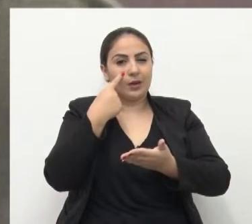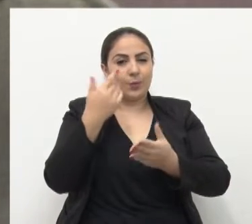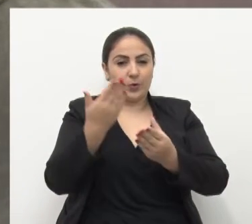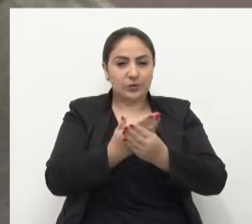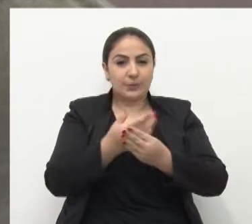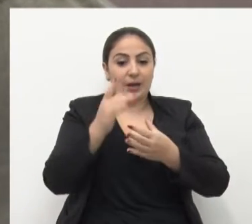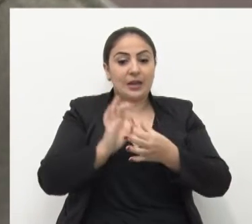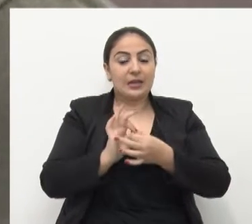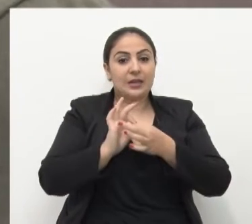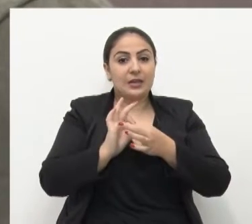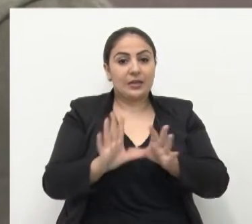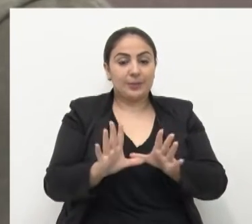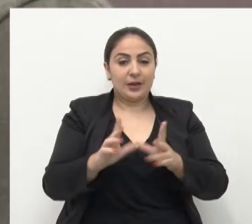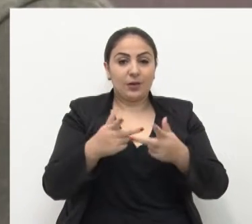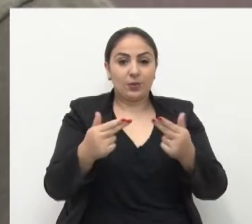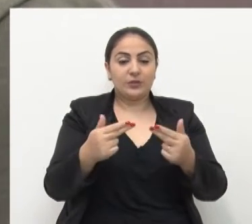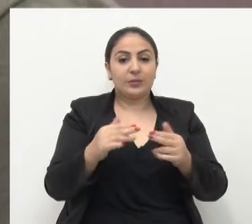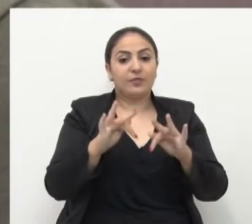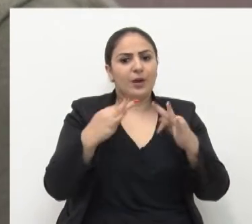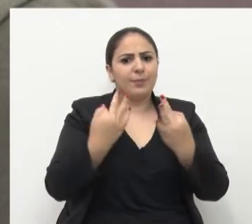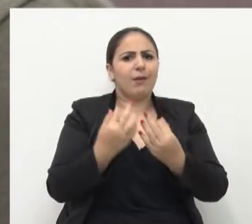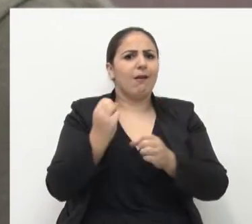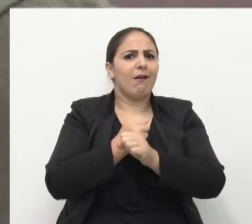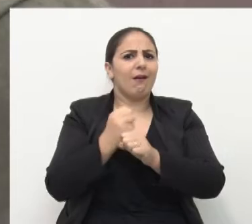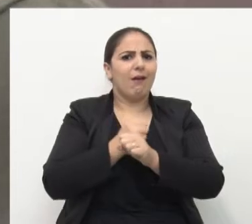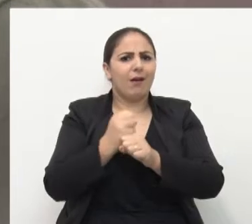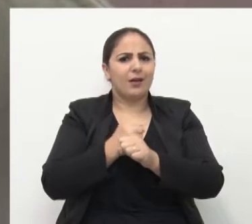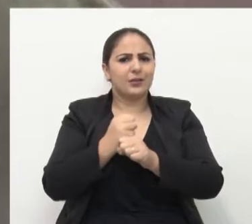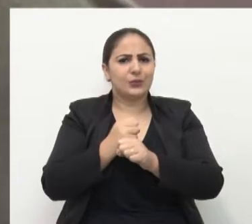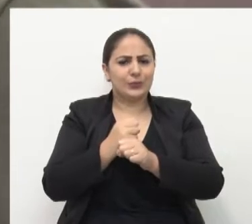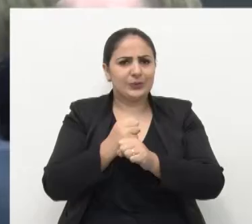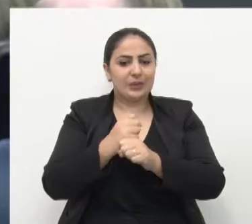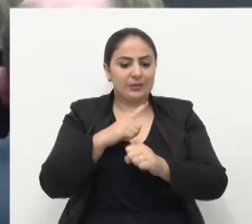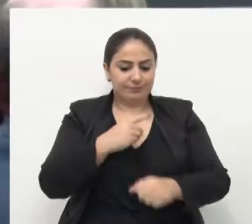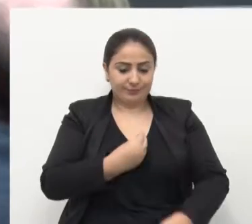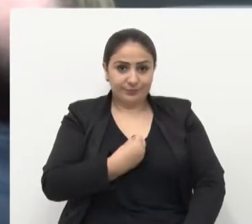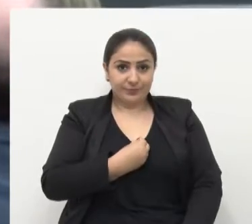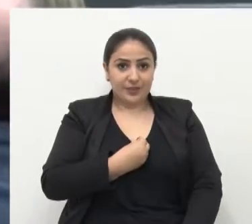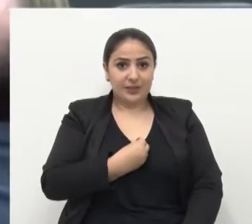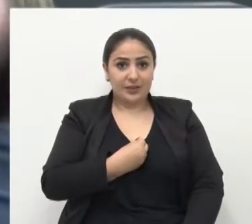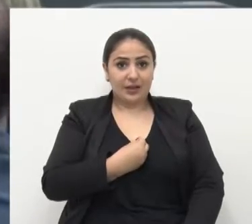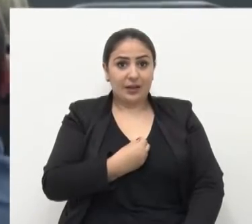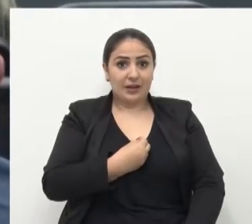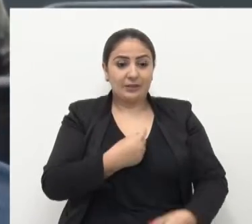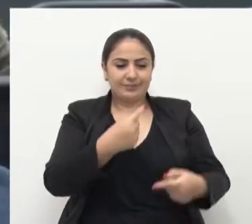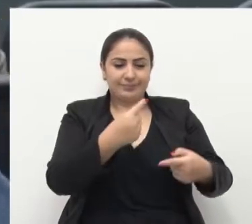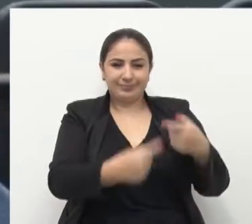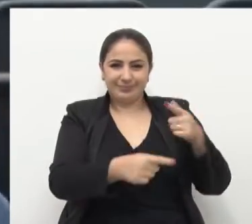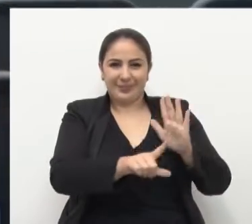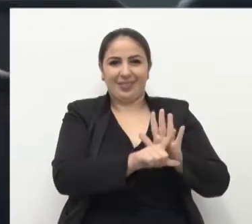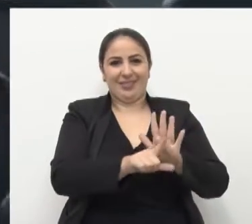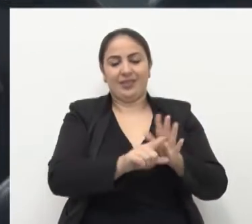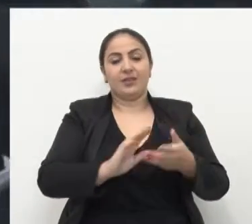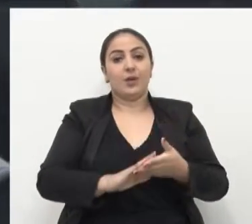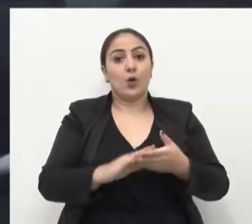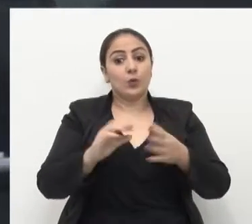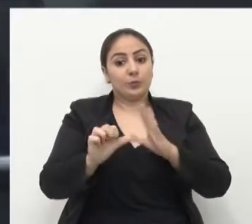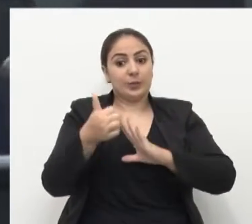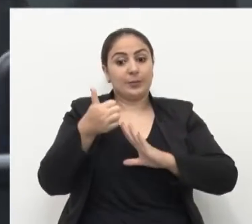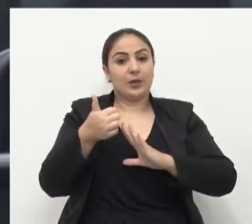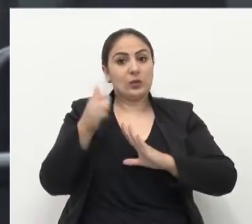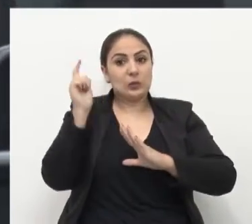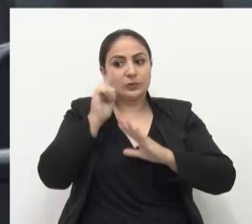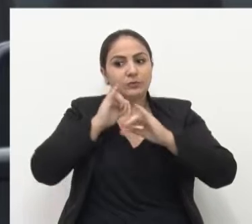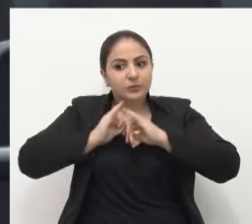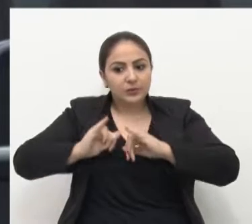vai liberar escrituras para famílias que há anos vivem na ilegalidade os primeiros contemplados já foram anunciados e